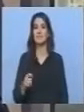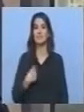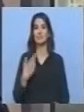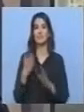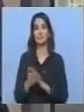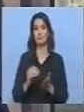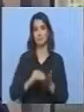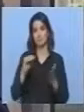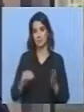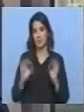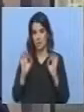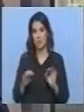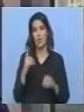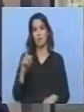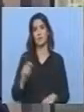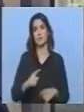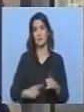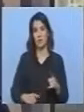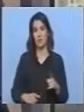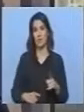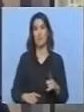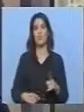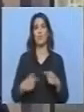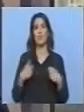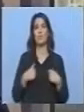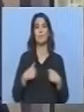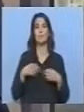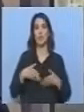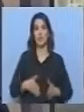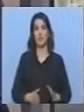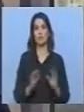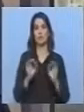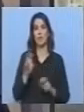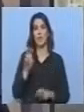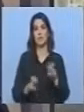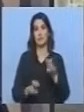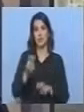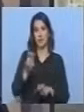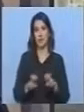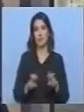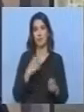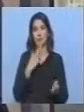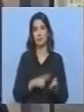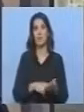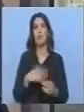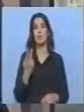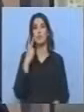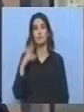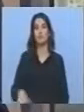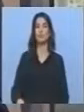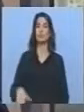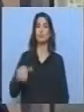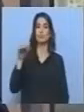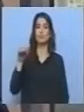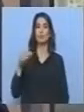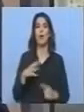posse há 1 mês e meio. Uhum. Enfim, eu sou natural da Nazaré, onde nasci, mas depois vivi a minha infância e adolescência